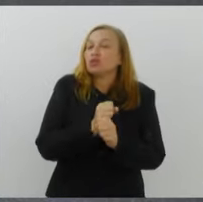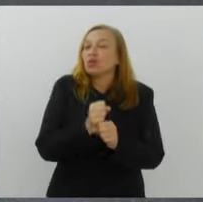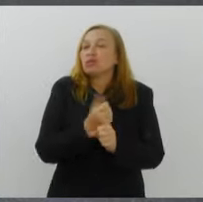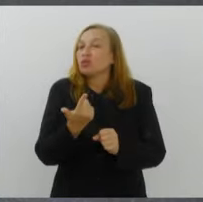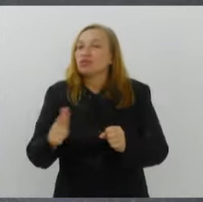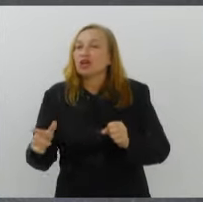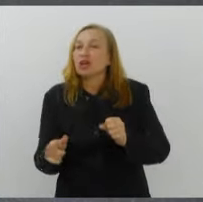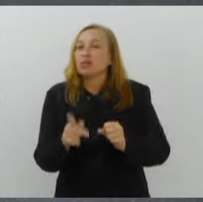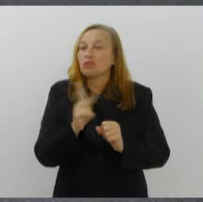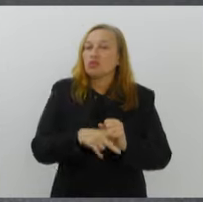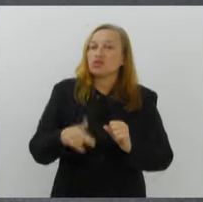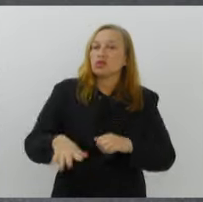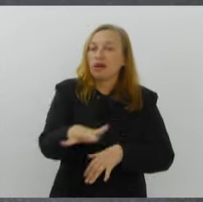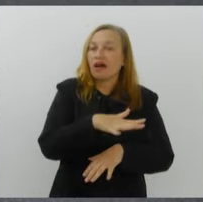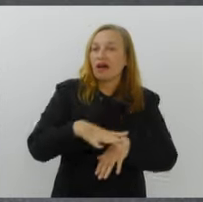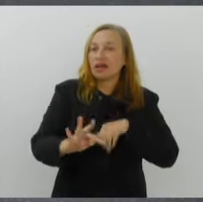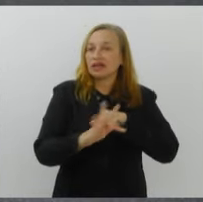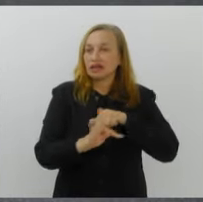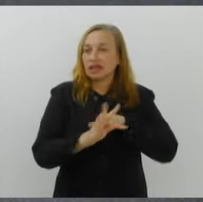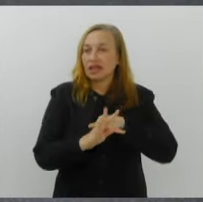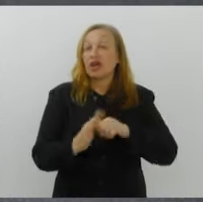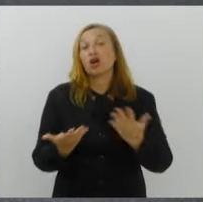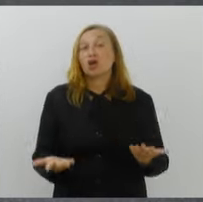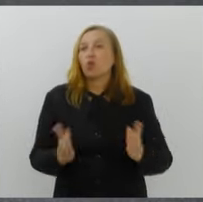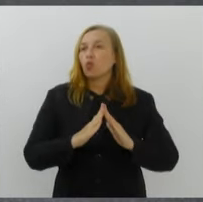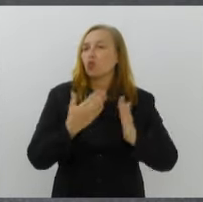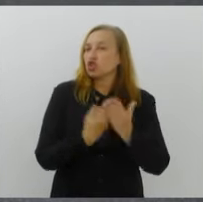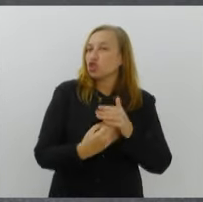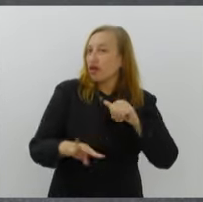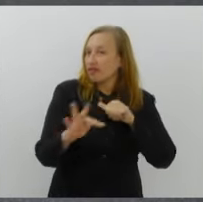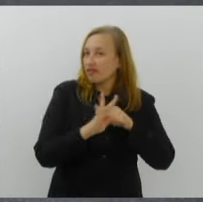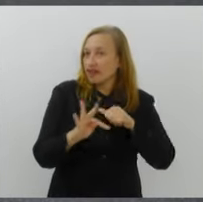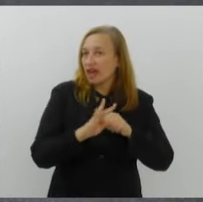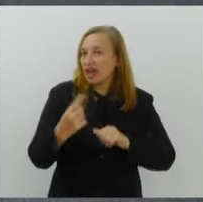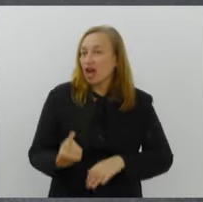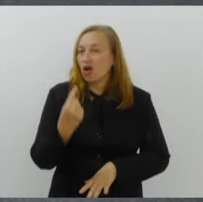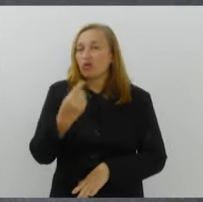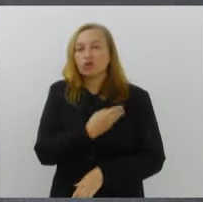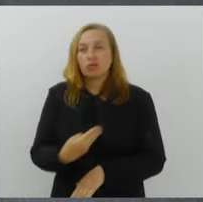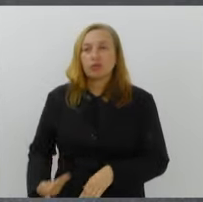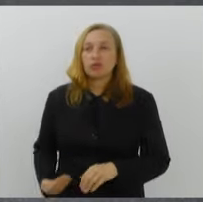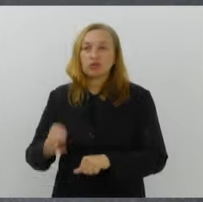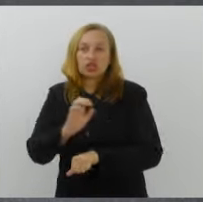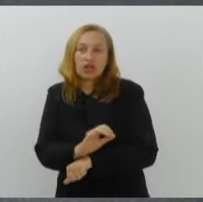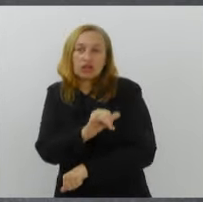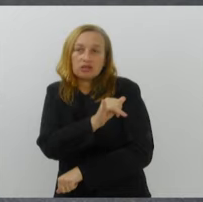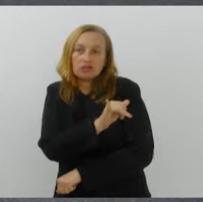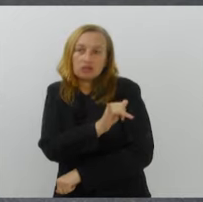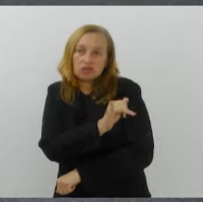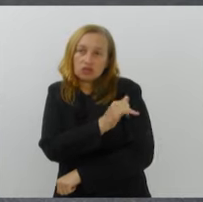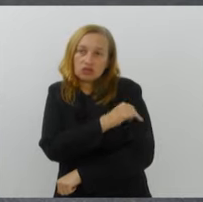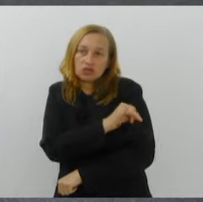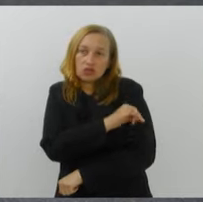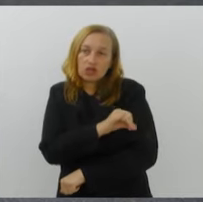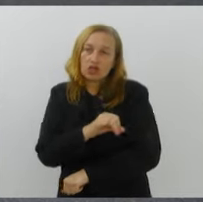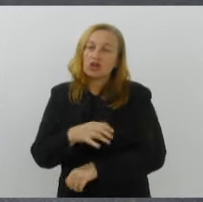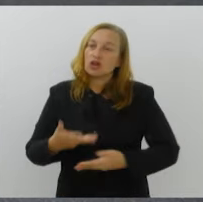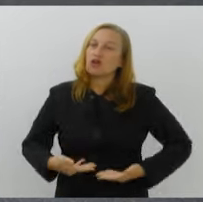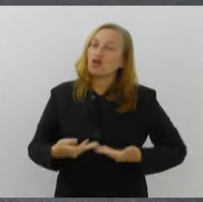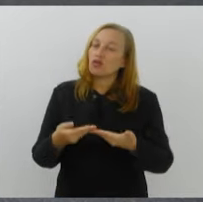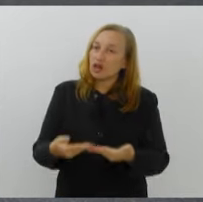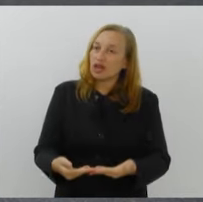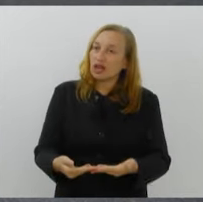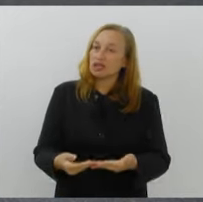técnicas. Uma escola de formação técnica, a única pública do estado do Rio de Janeiro que oferece o curso técnico em alimentos,